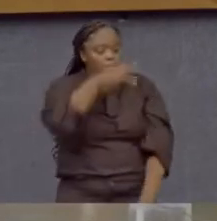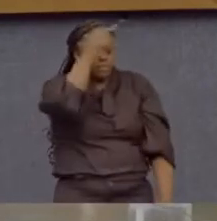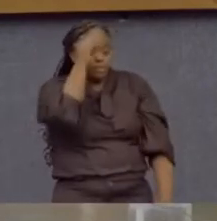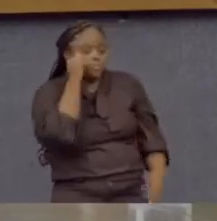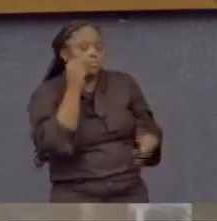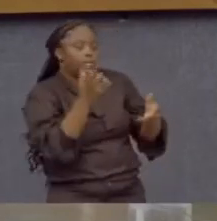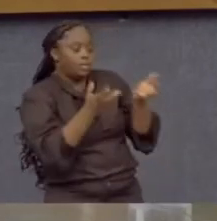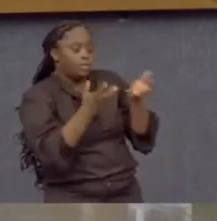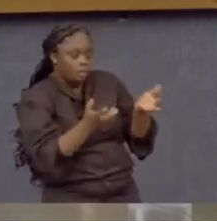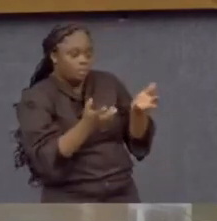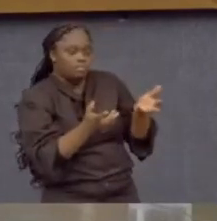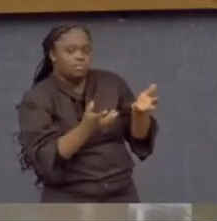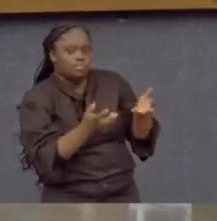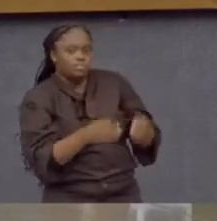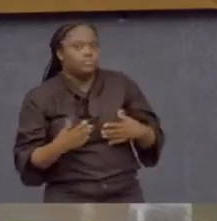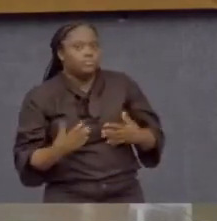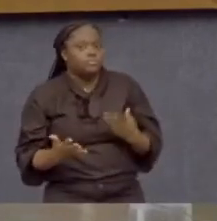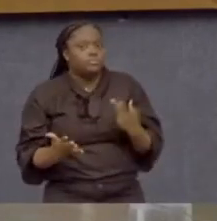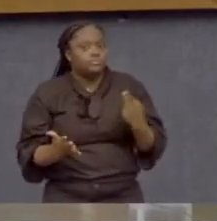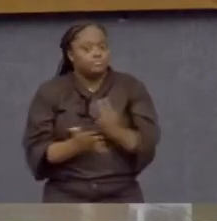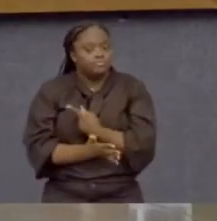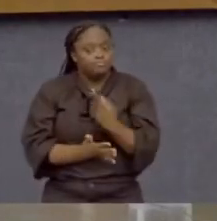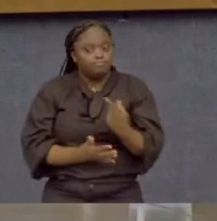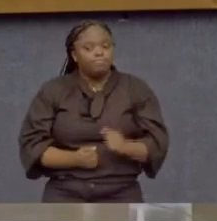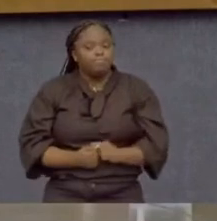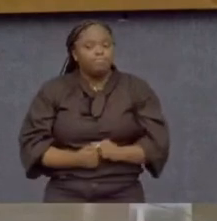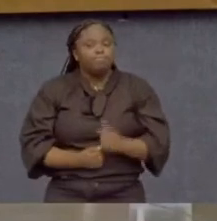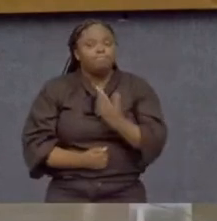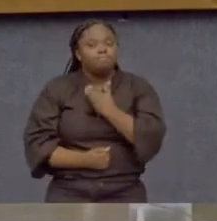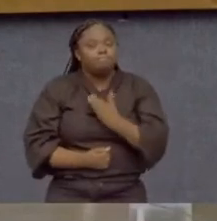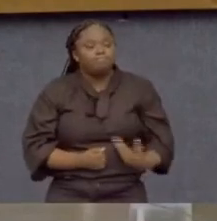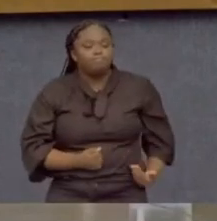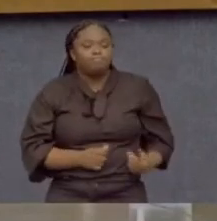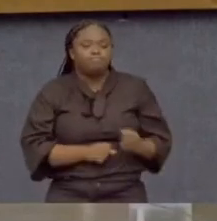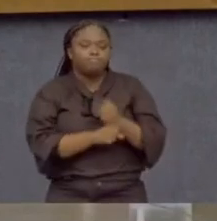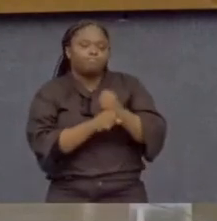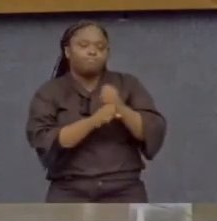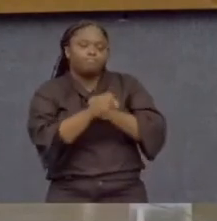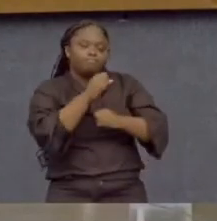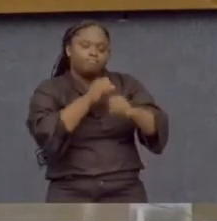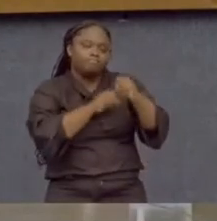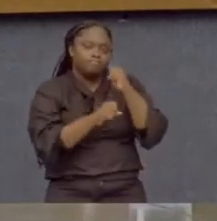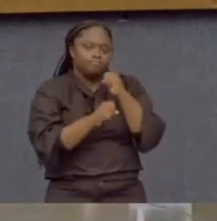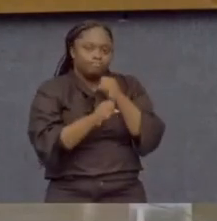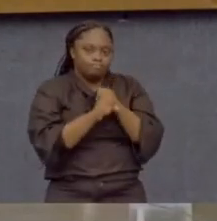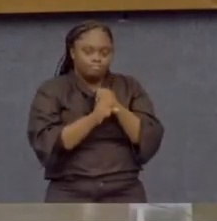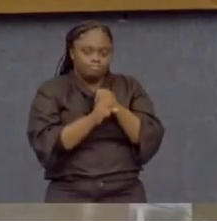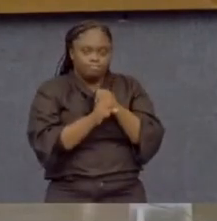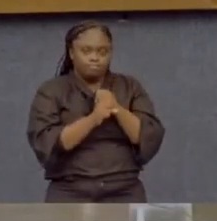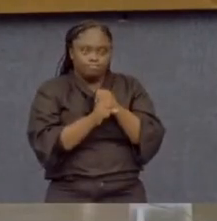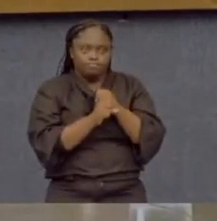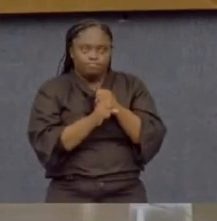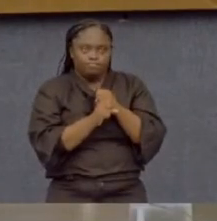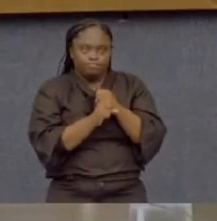quer. E isso que aconteceu. E o governo, o ano passado,